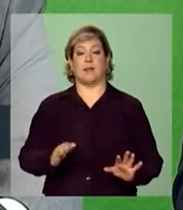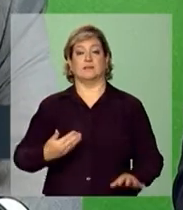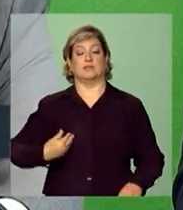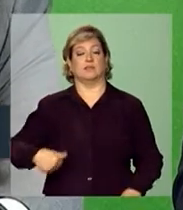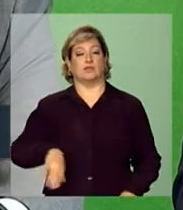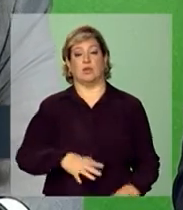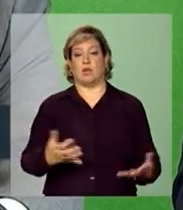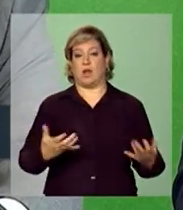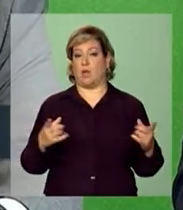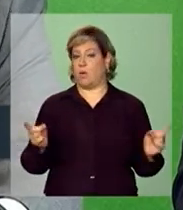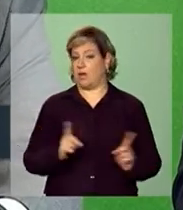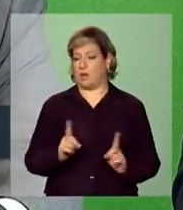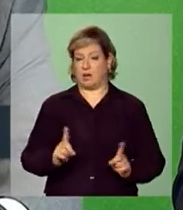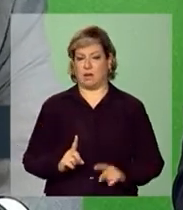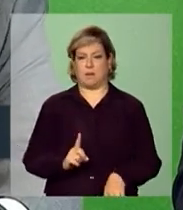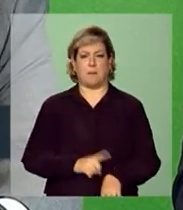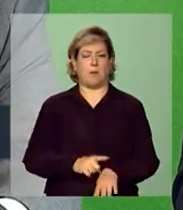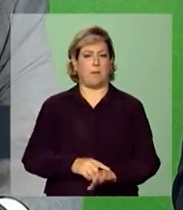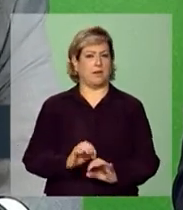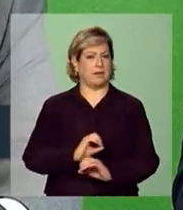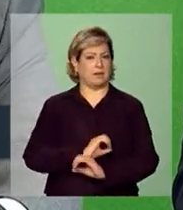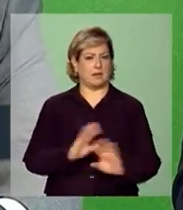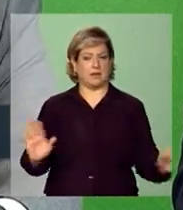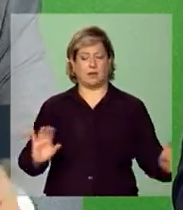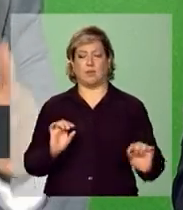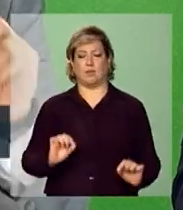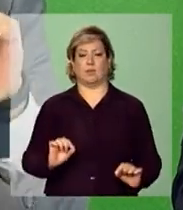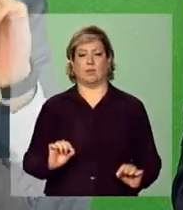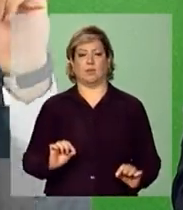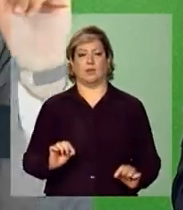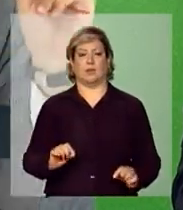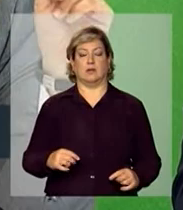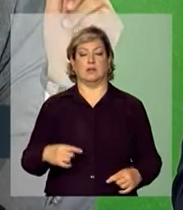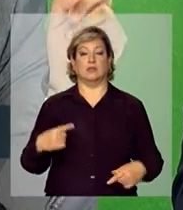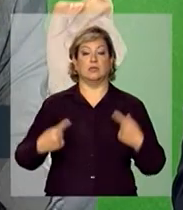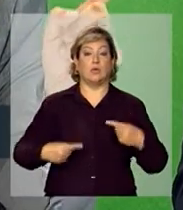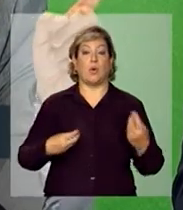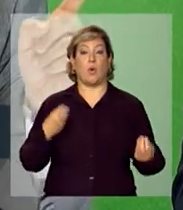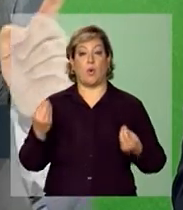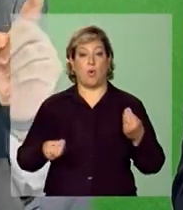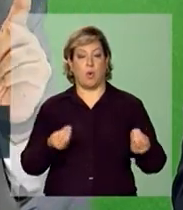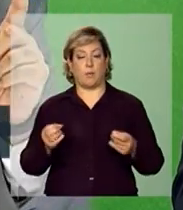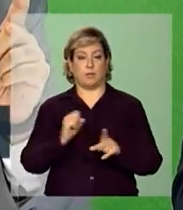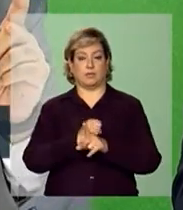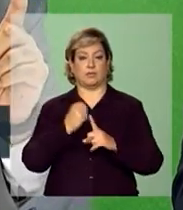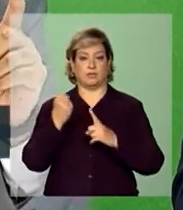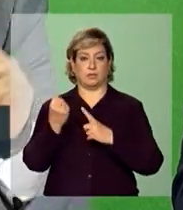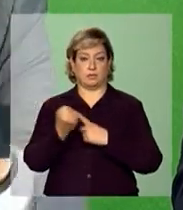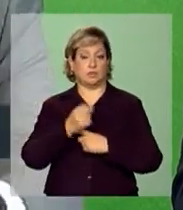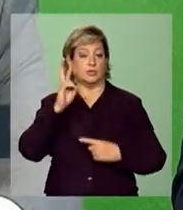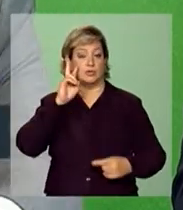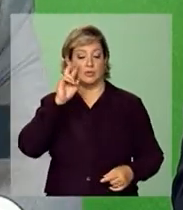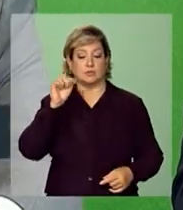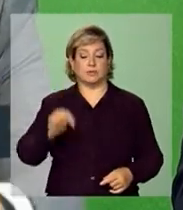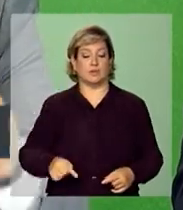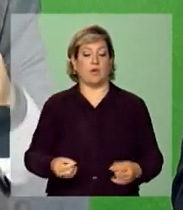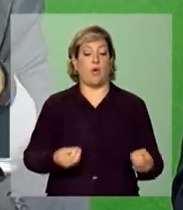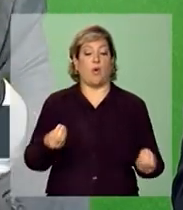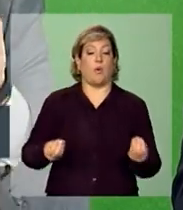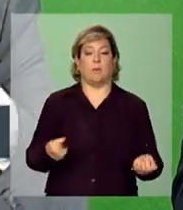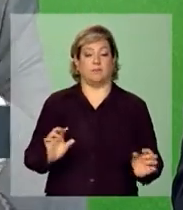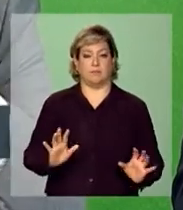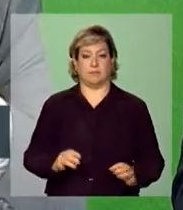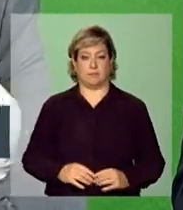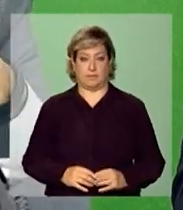em momento algum prescindir da discussão com a sociedade sobre isso essa nossa avaliação